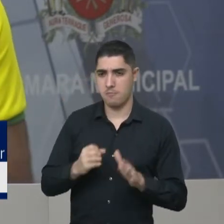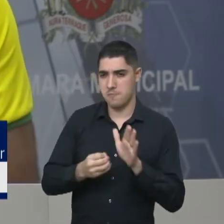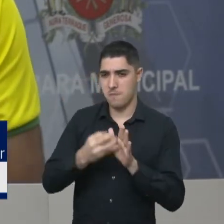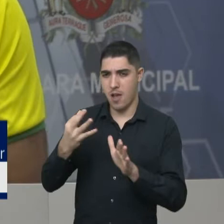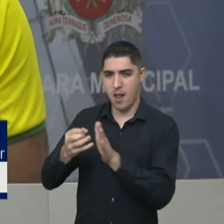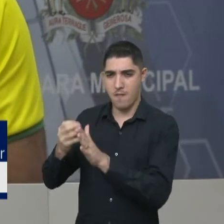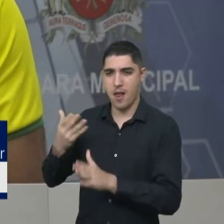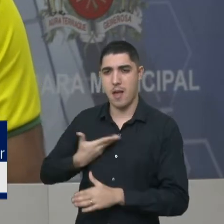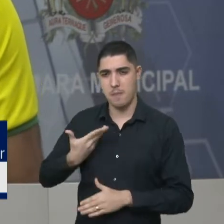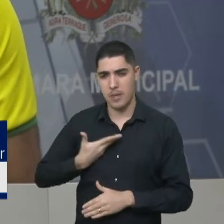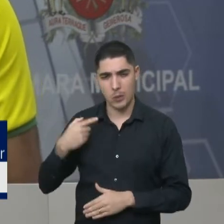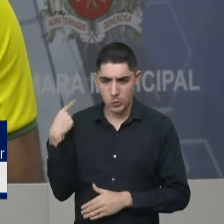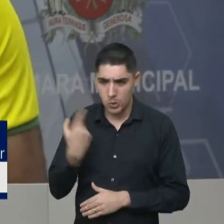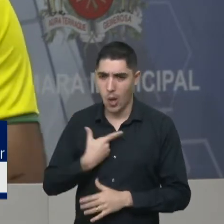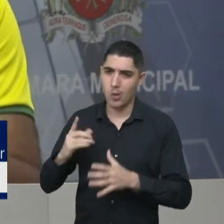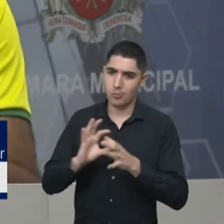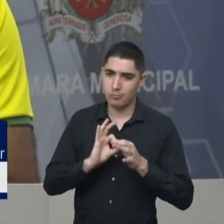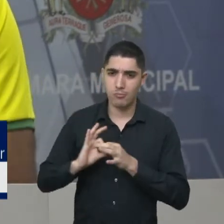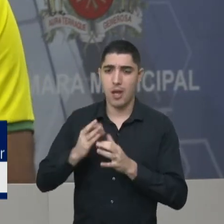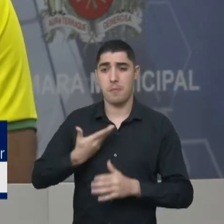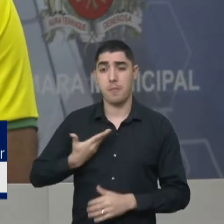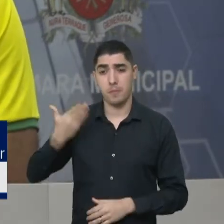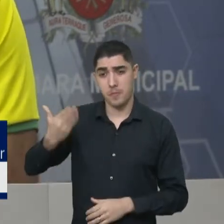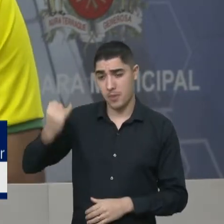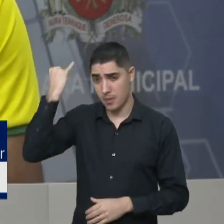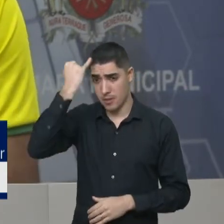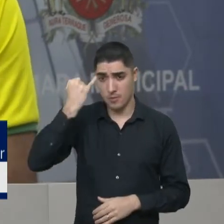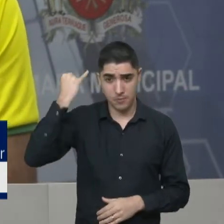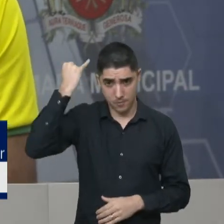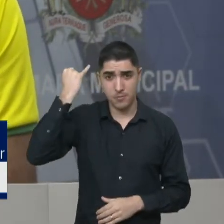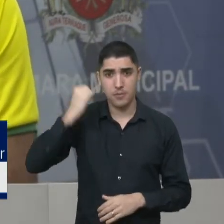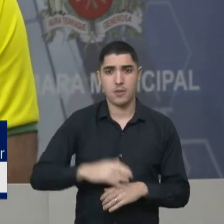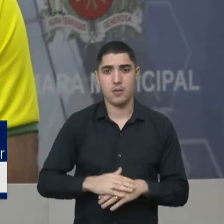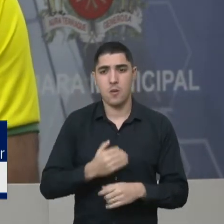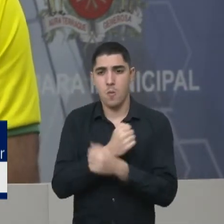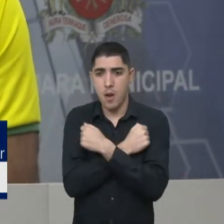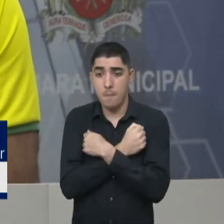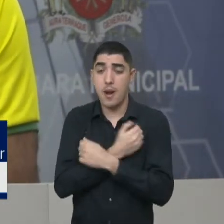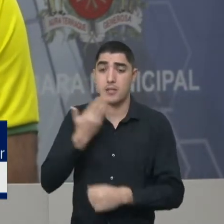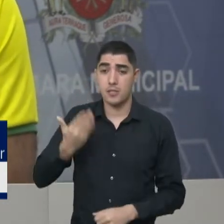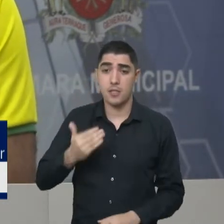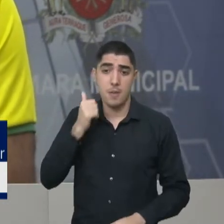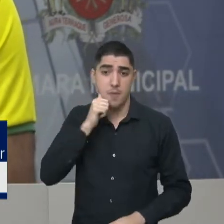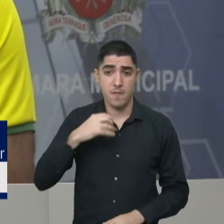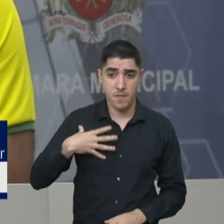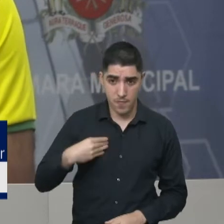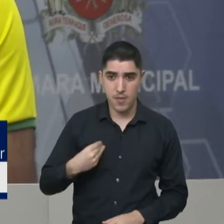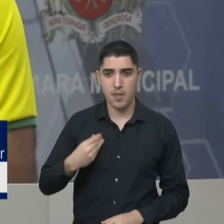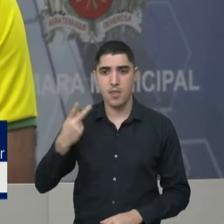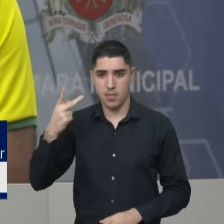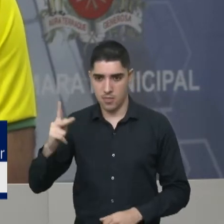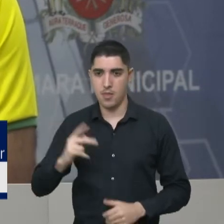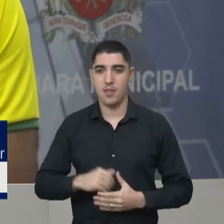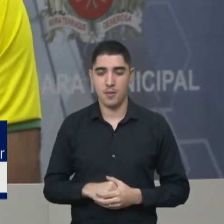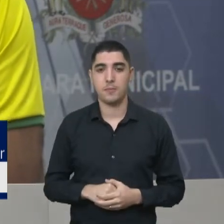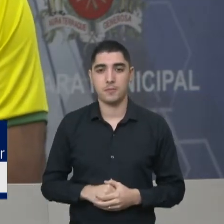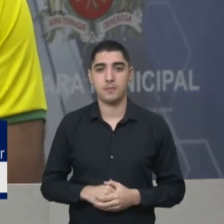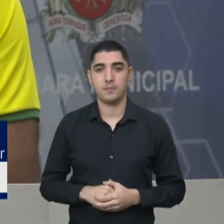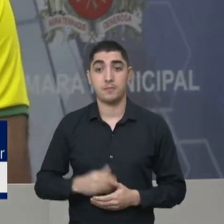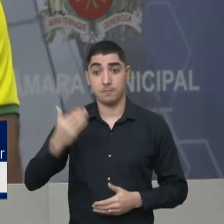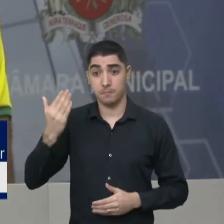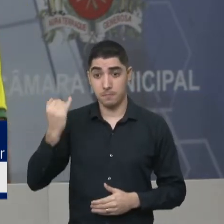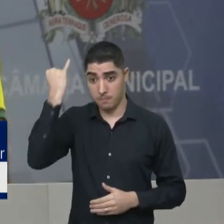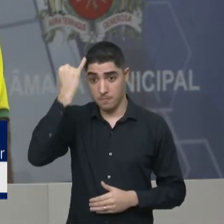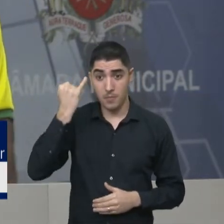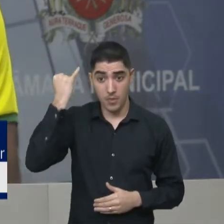nós somos amigos. O meu amigo José Cláudio, inclusive quero mandar um abraço para a filha dele que está ali, não é? O Zé